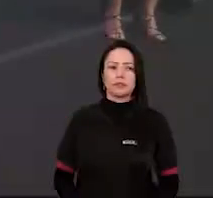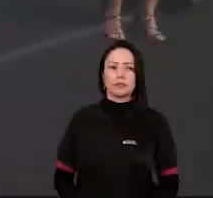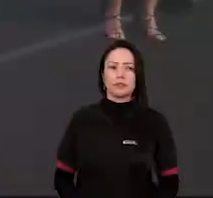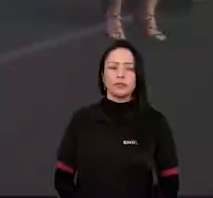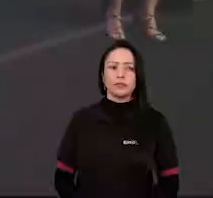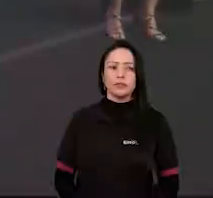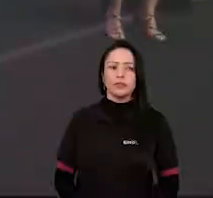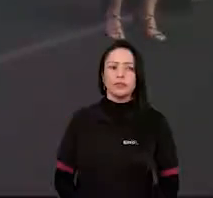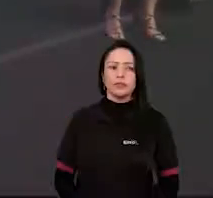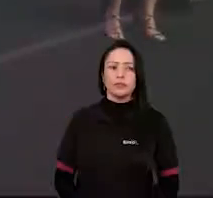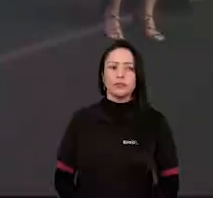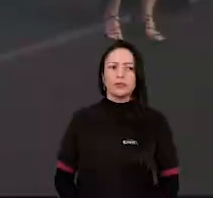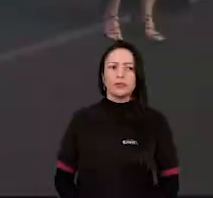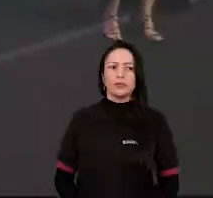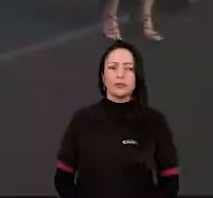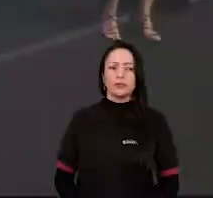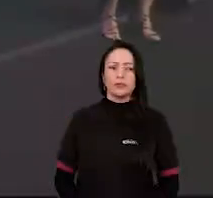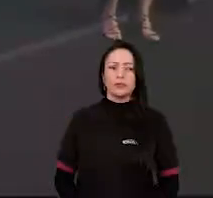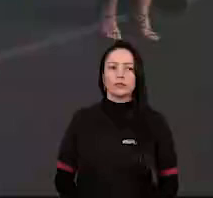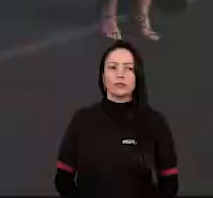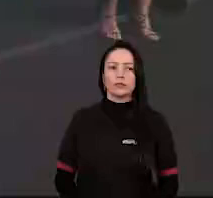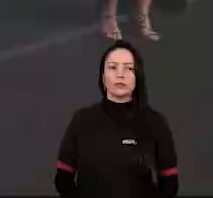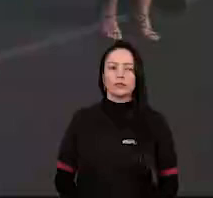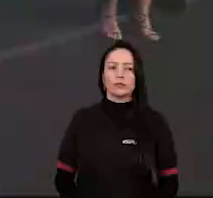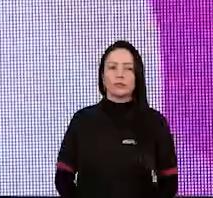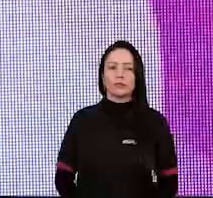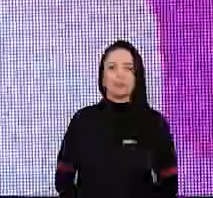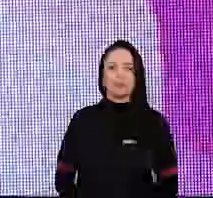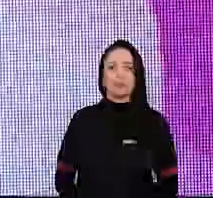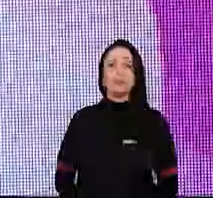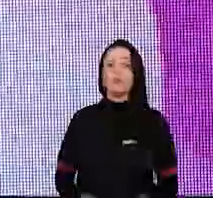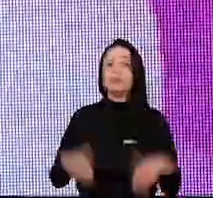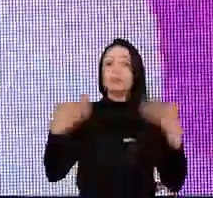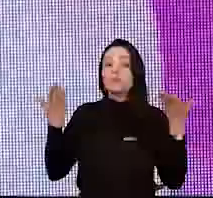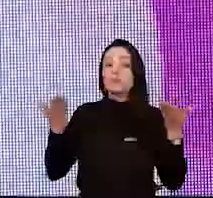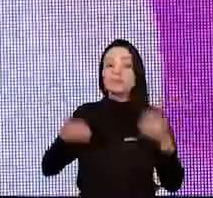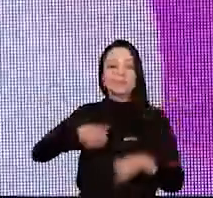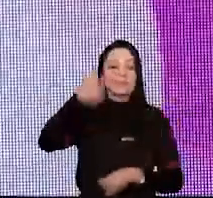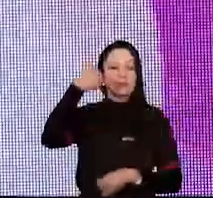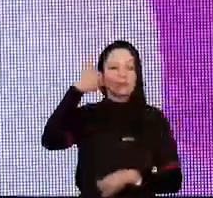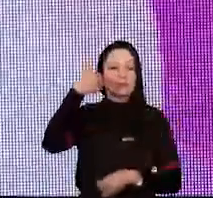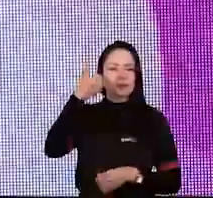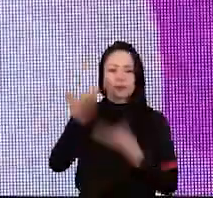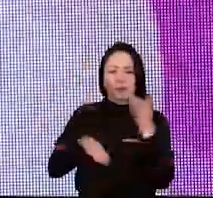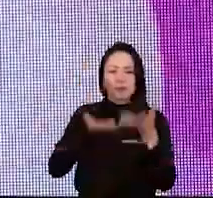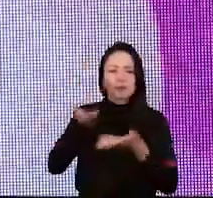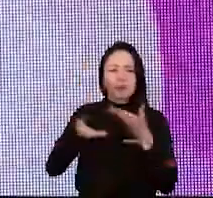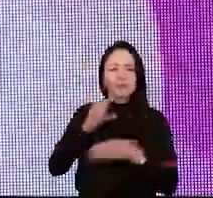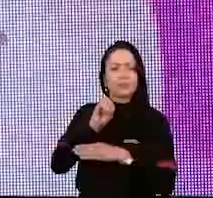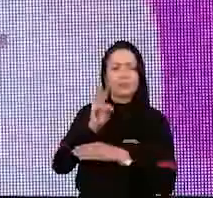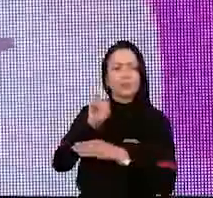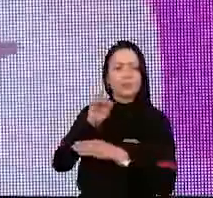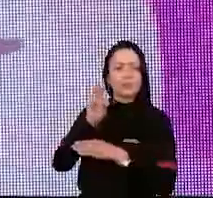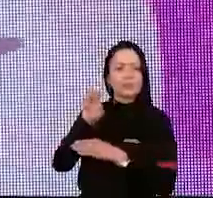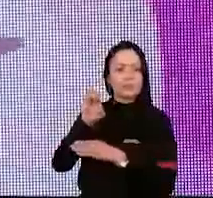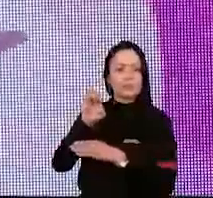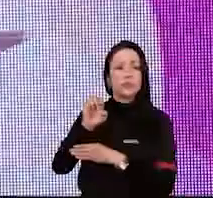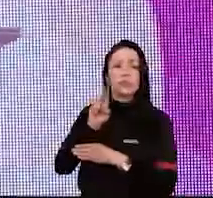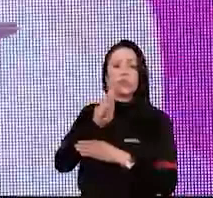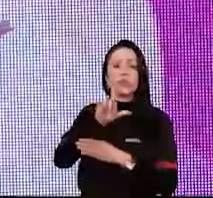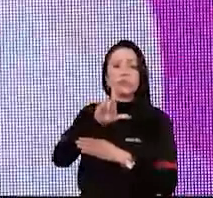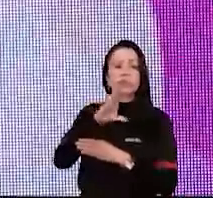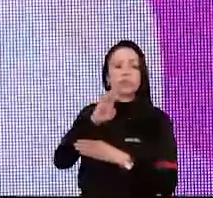Ok. Vamos para a última, então. Qual a melhor conduta terapêutica para as otites